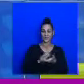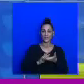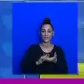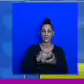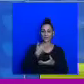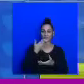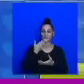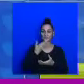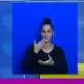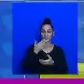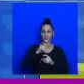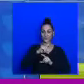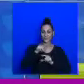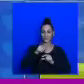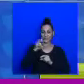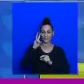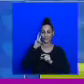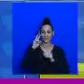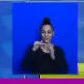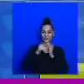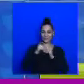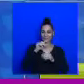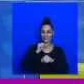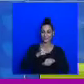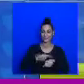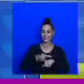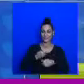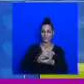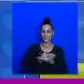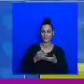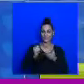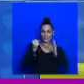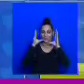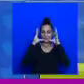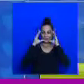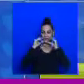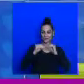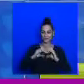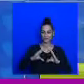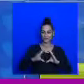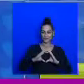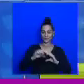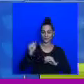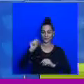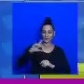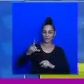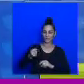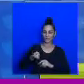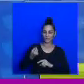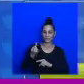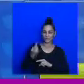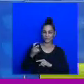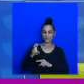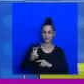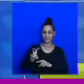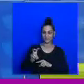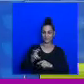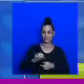Loto Fácil com sorteios de segunda a sábado, sempre a partir das 8 da noite. Bola azul número